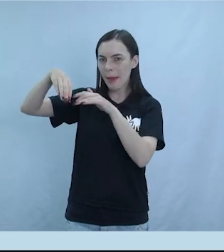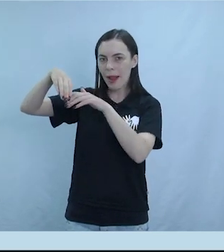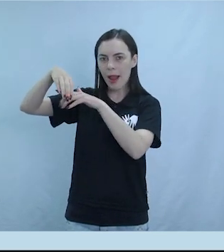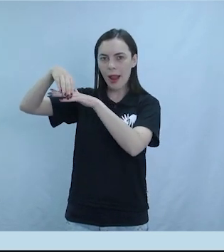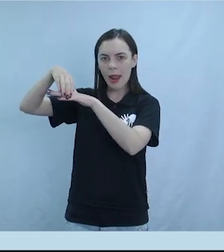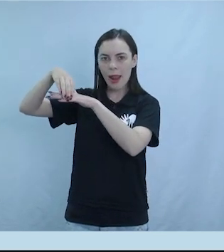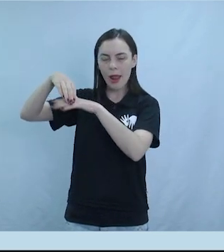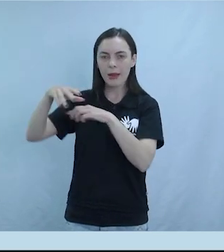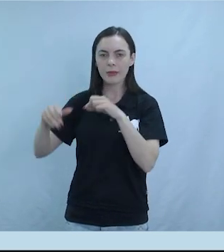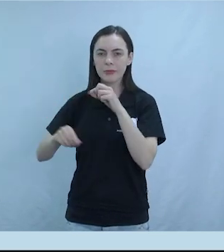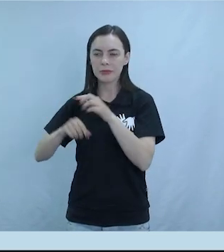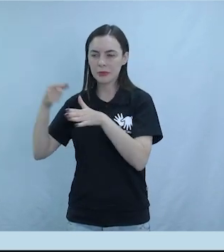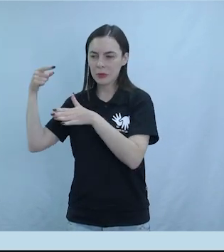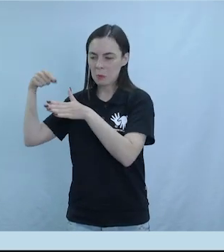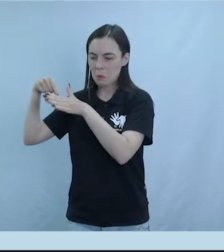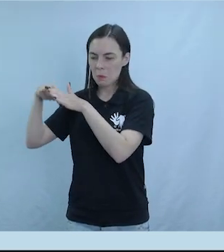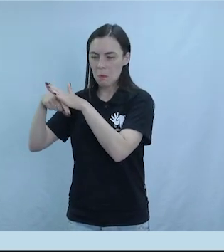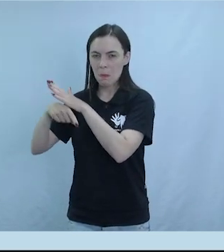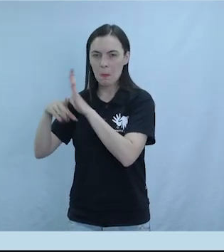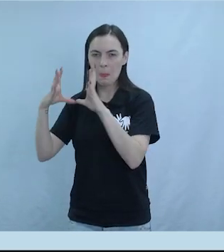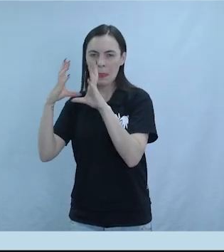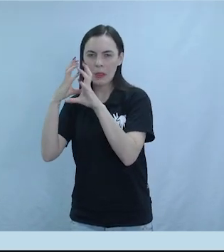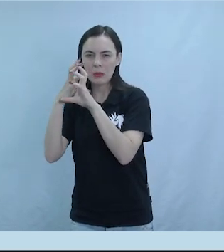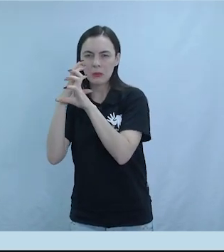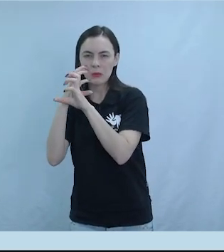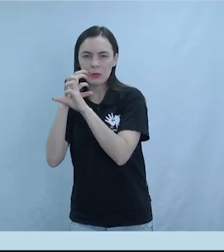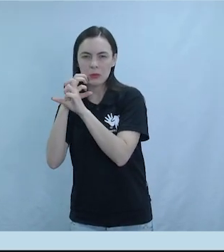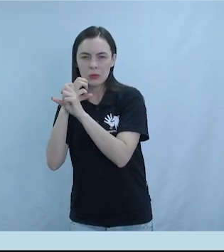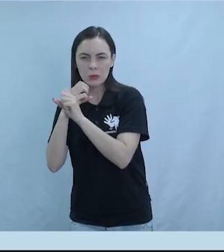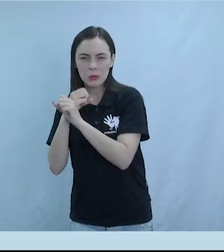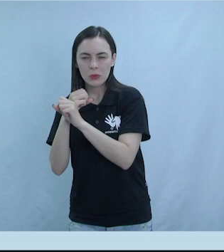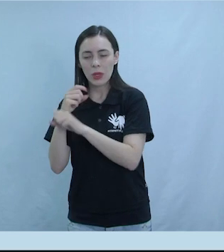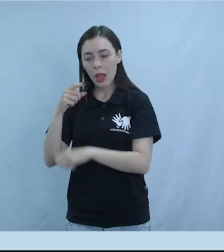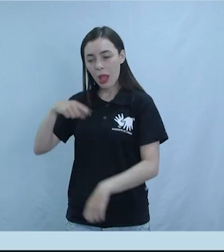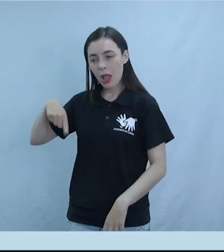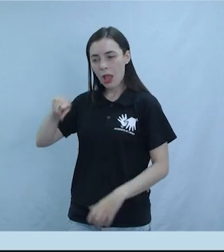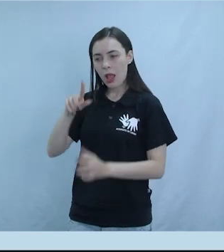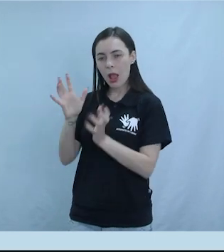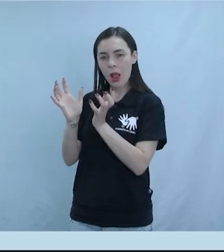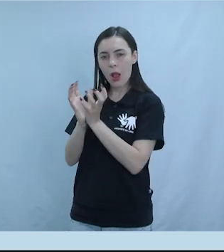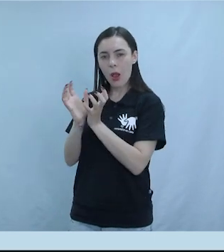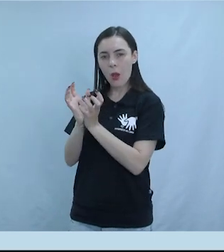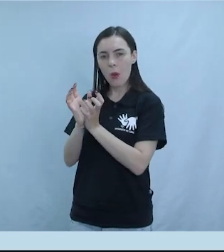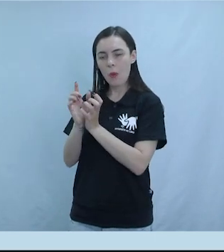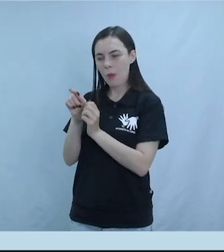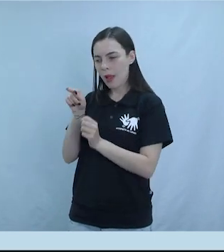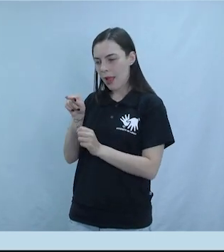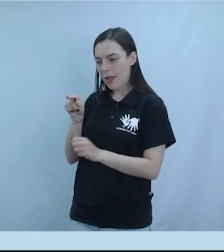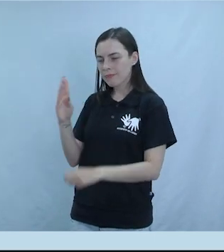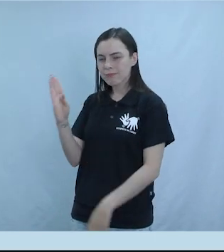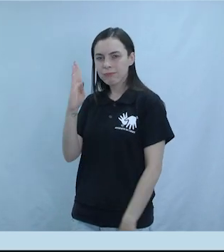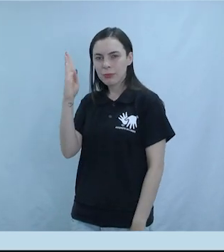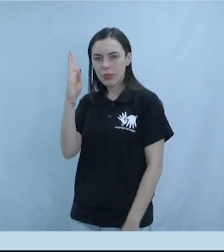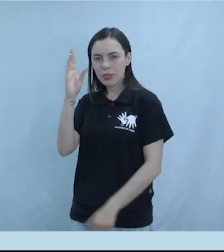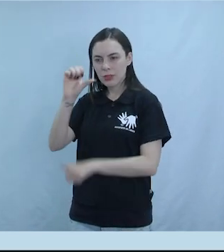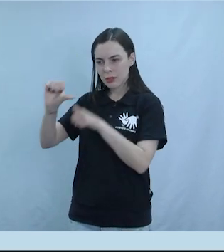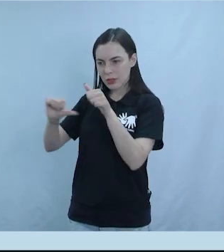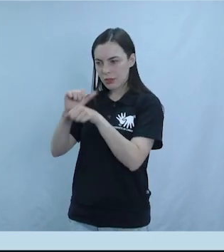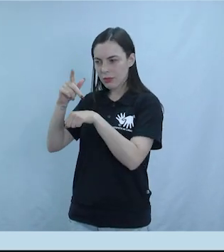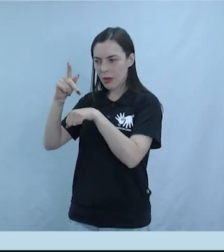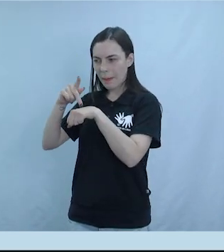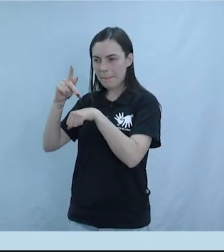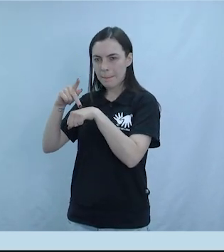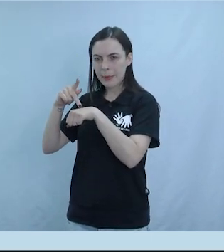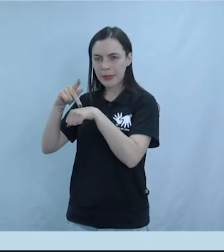cavernas, caindo nos abismos escuros, onde se transformaram em pedras. Como